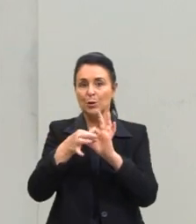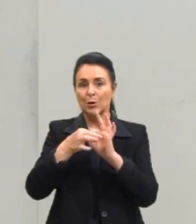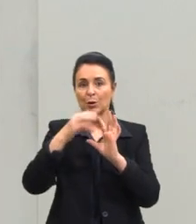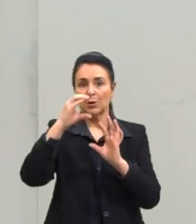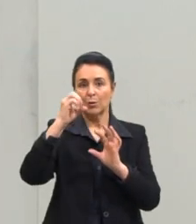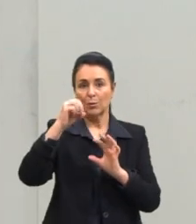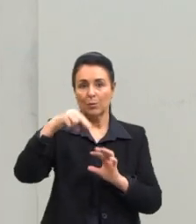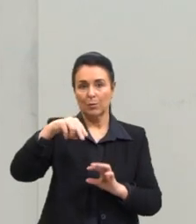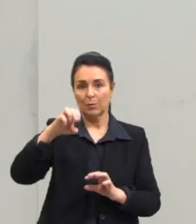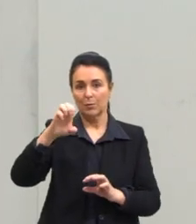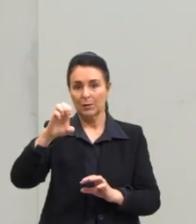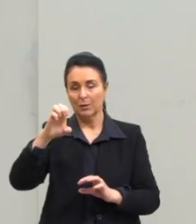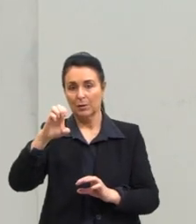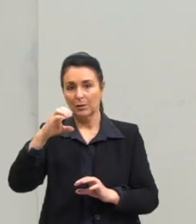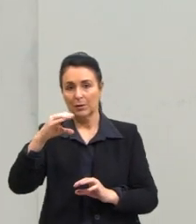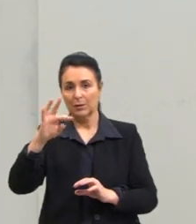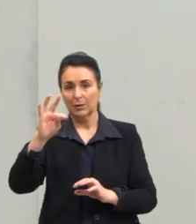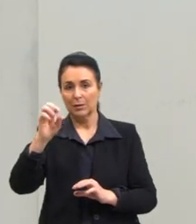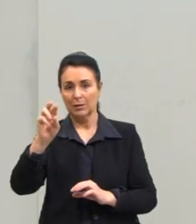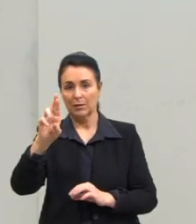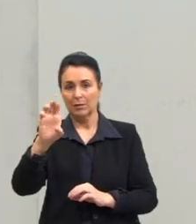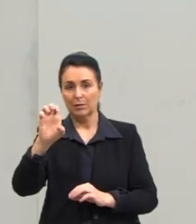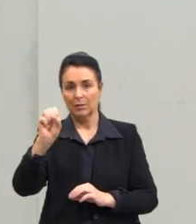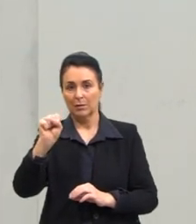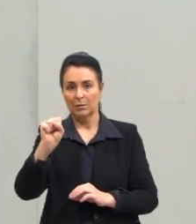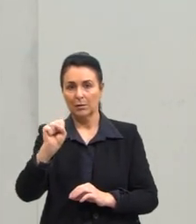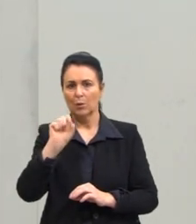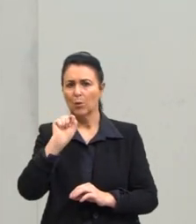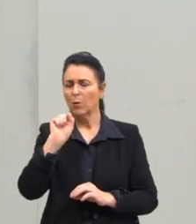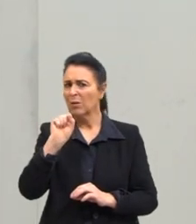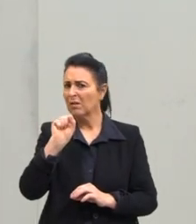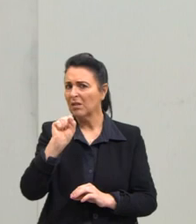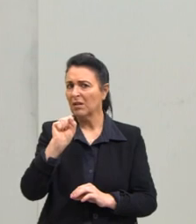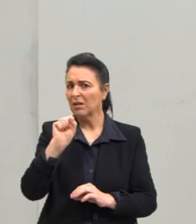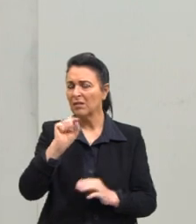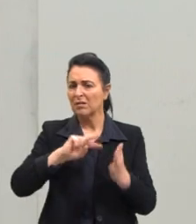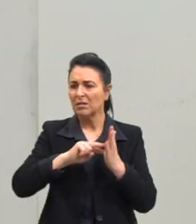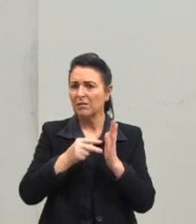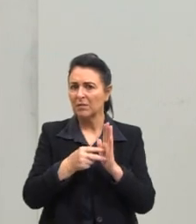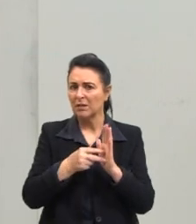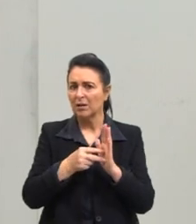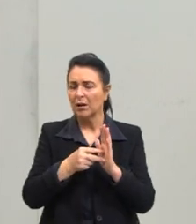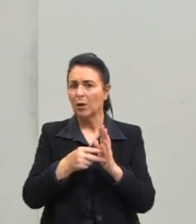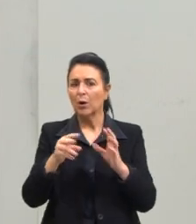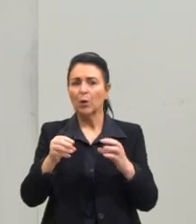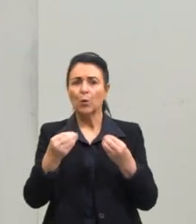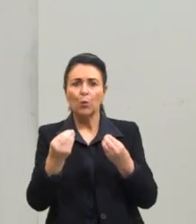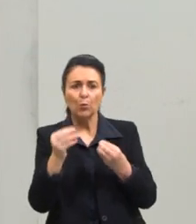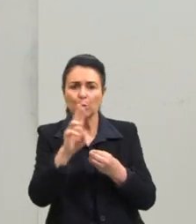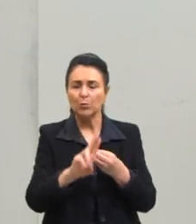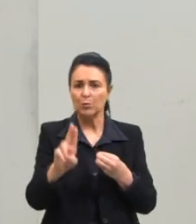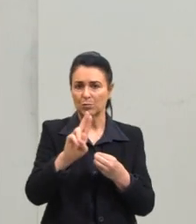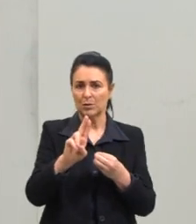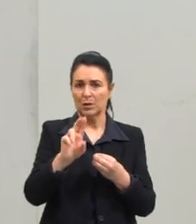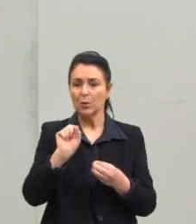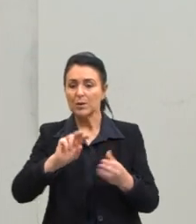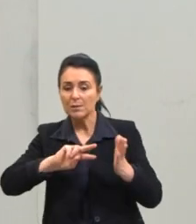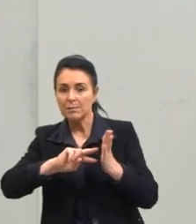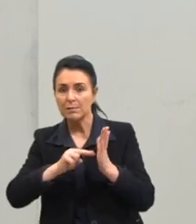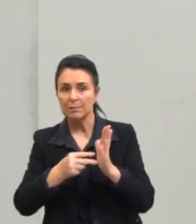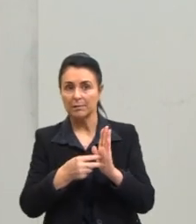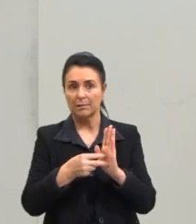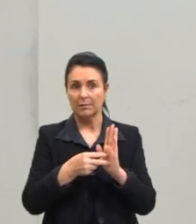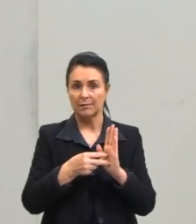a quem são eles não é o que são eles e qual é a identidade desses conectores o que eles significam